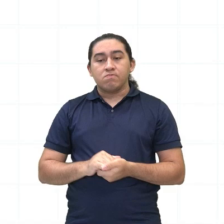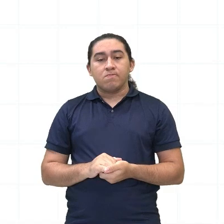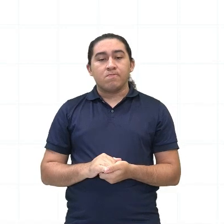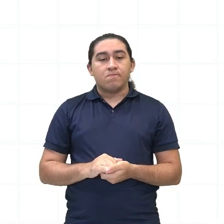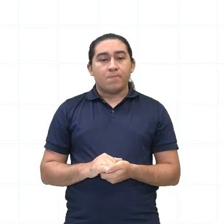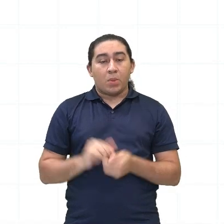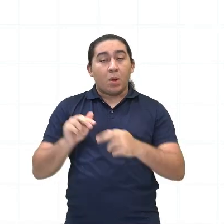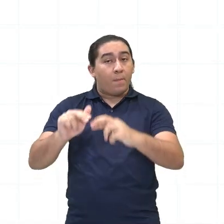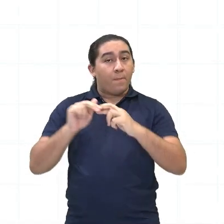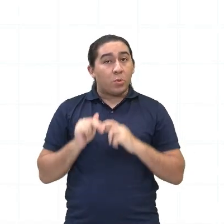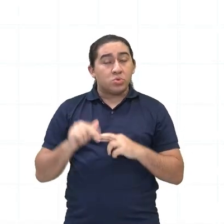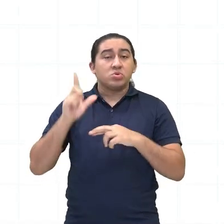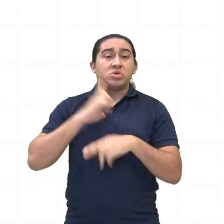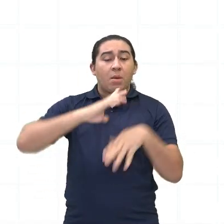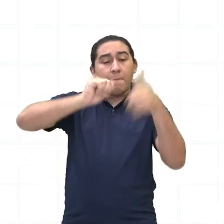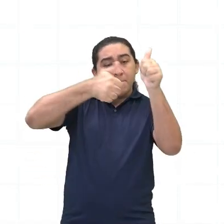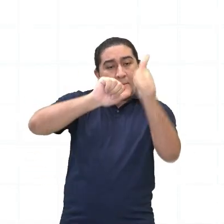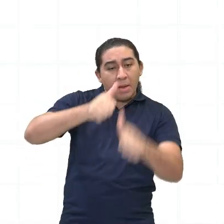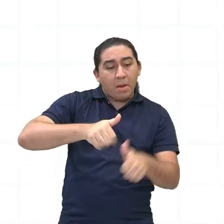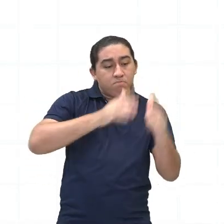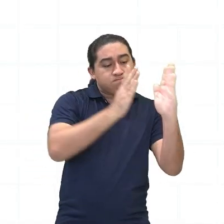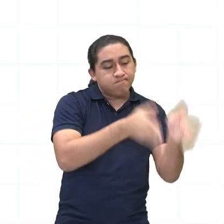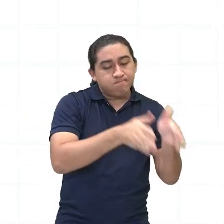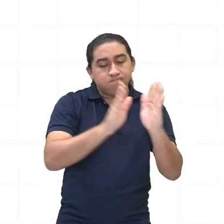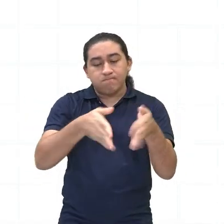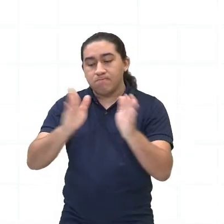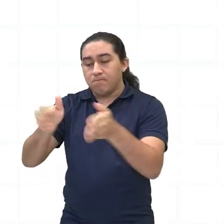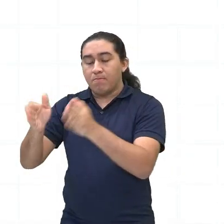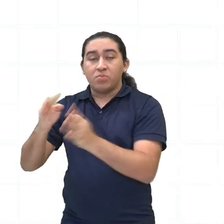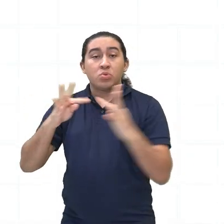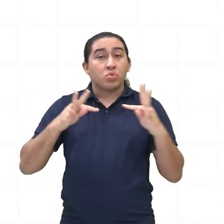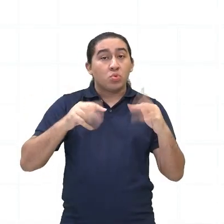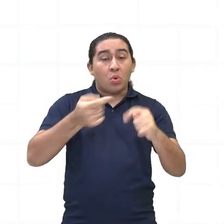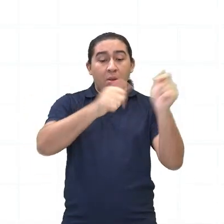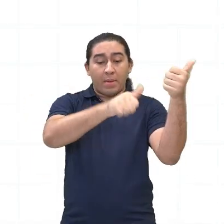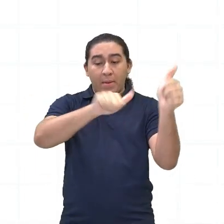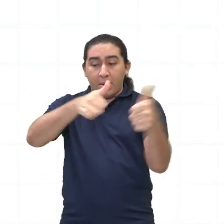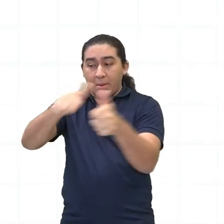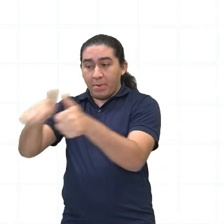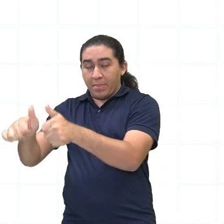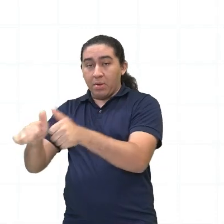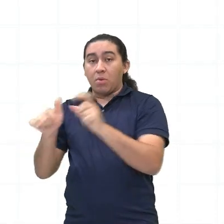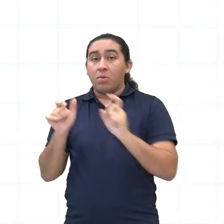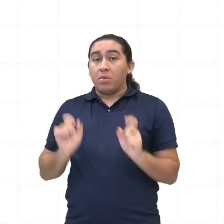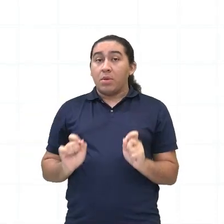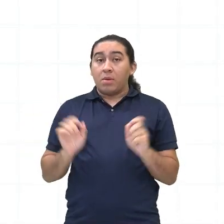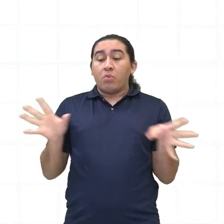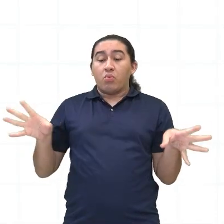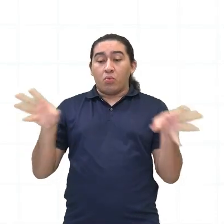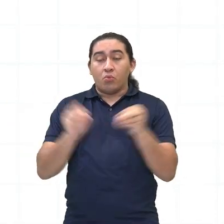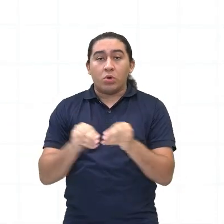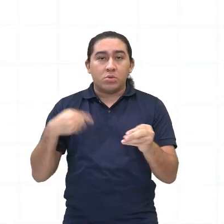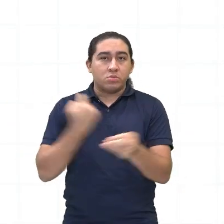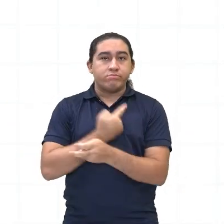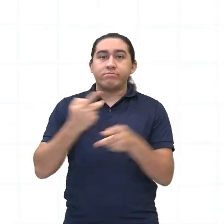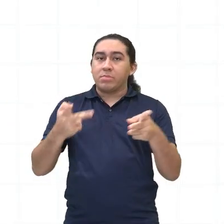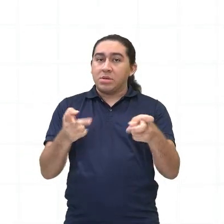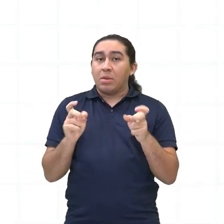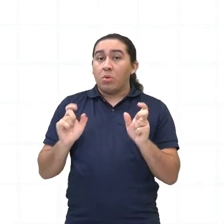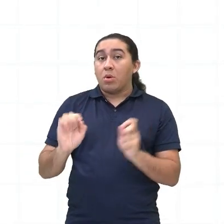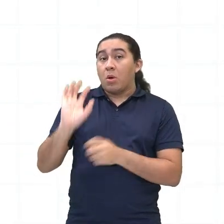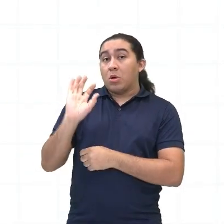né, dessa análise do setor primário, secundário, terciário e quaternário, a gente observa que ocorre